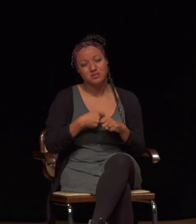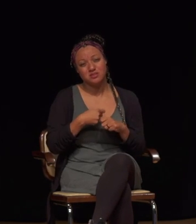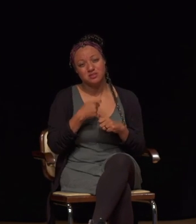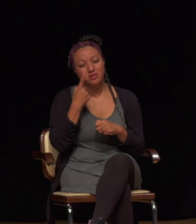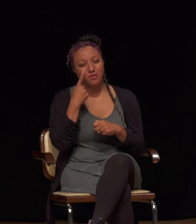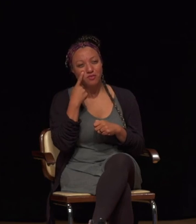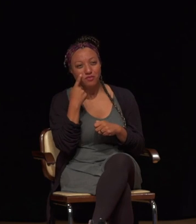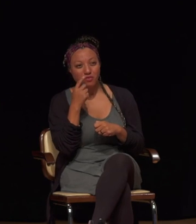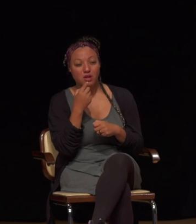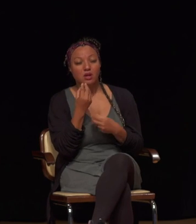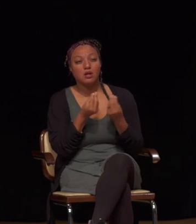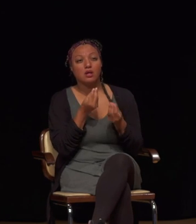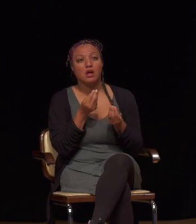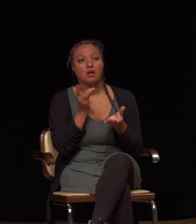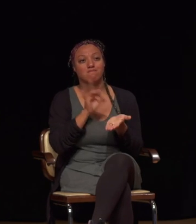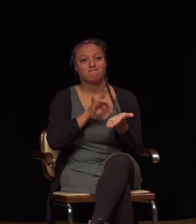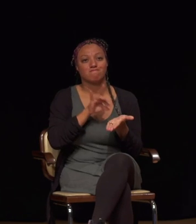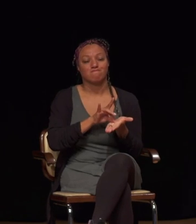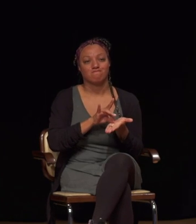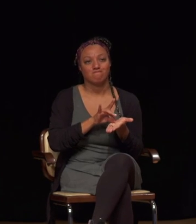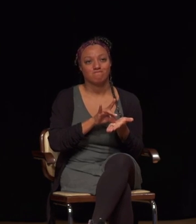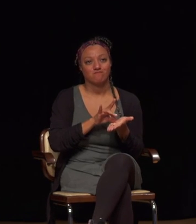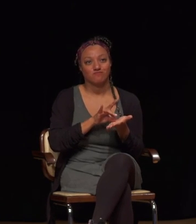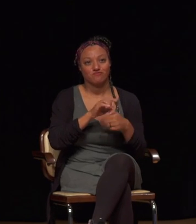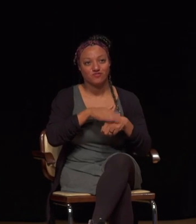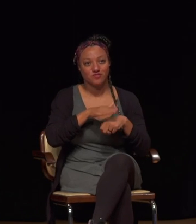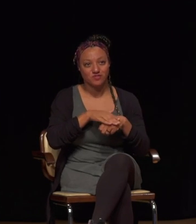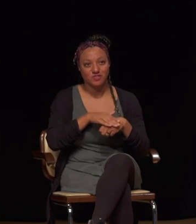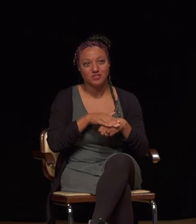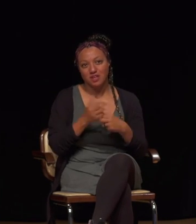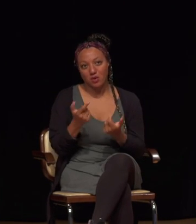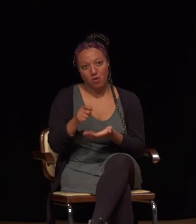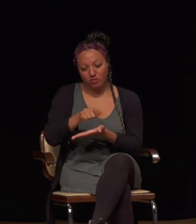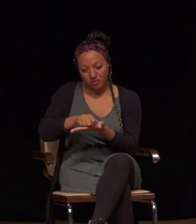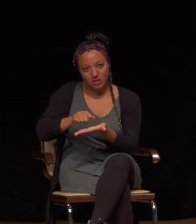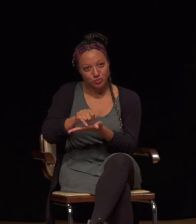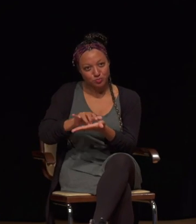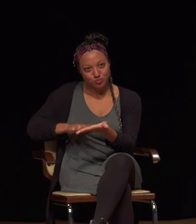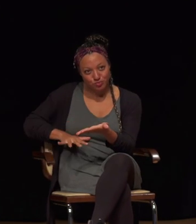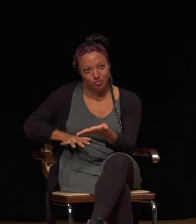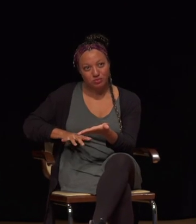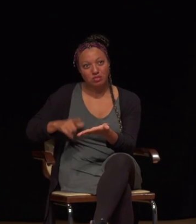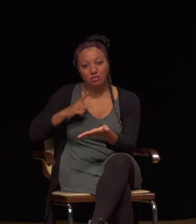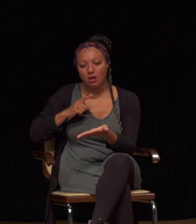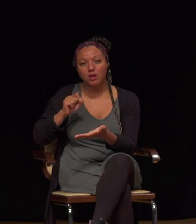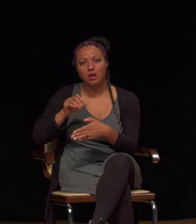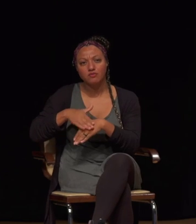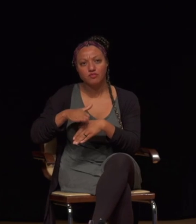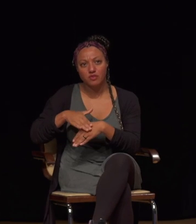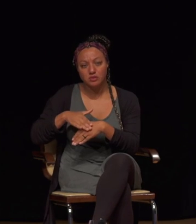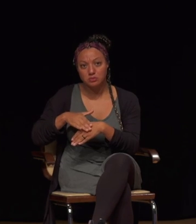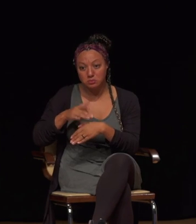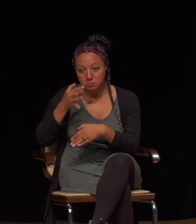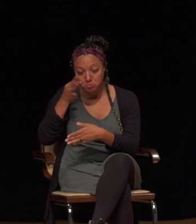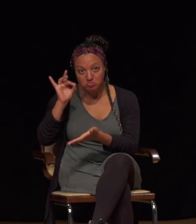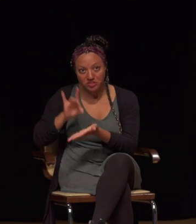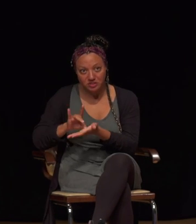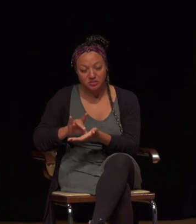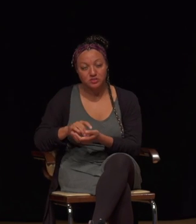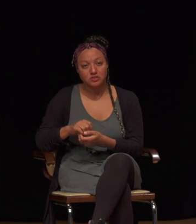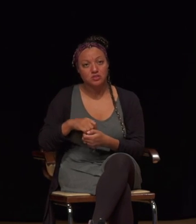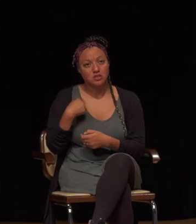autores correta como nós damos autoria aos textos escritos Esse é um ponto um e que a gente